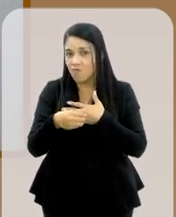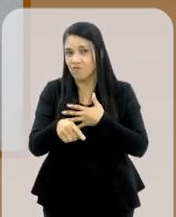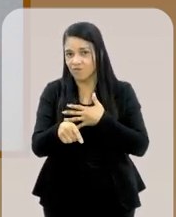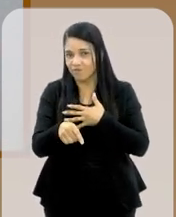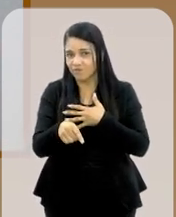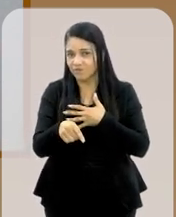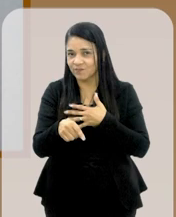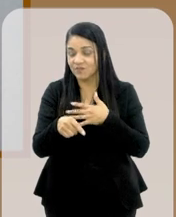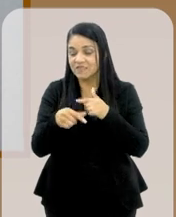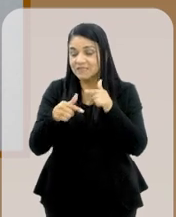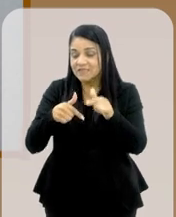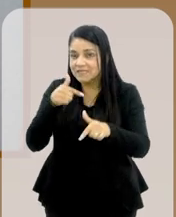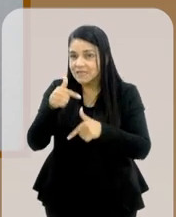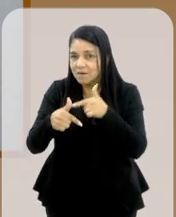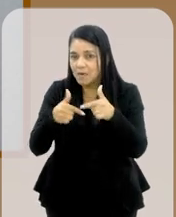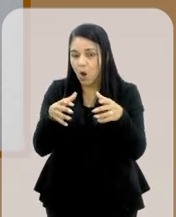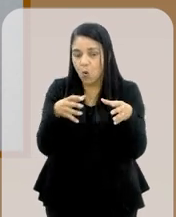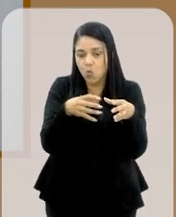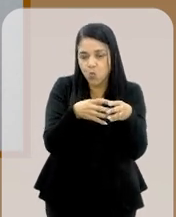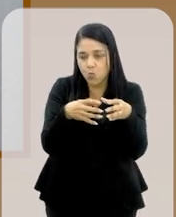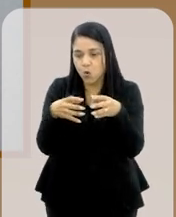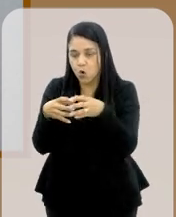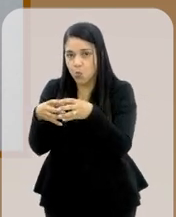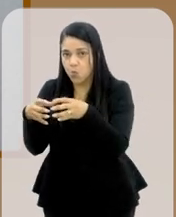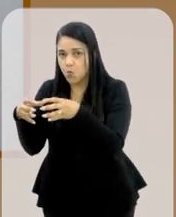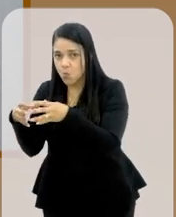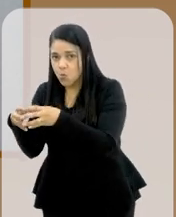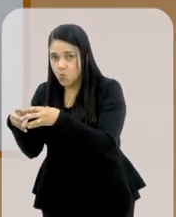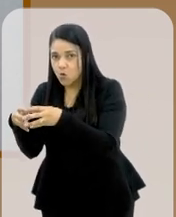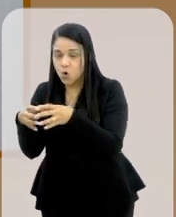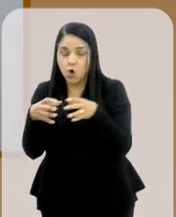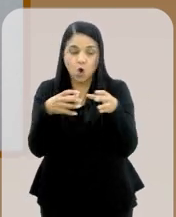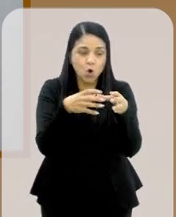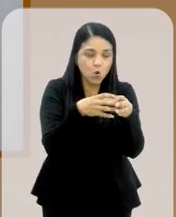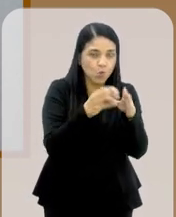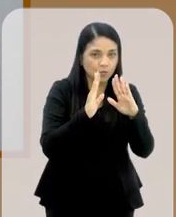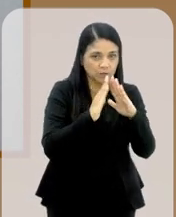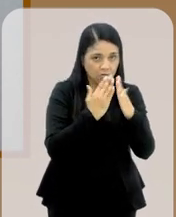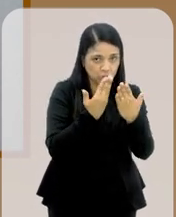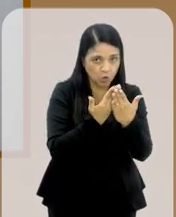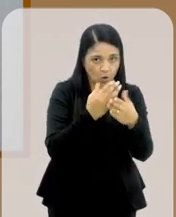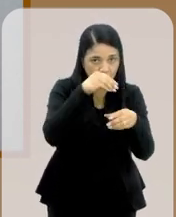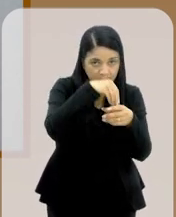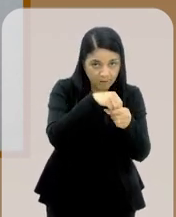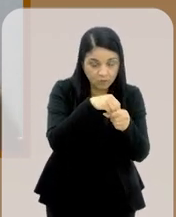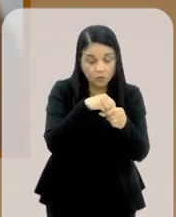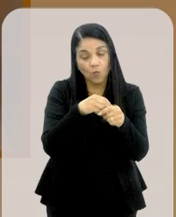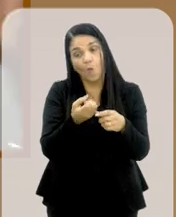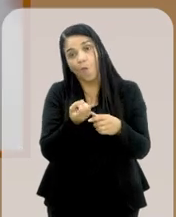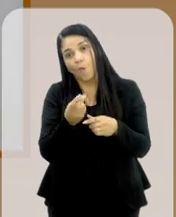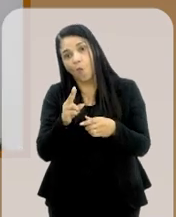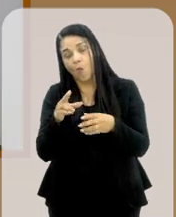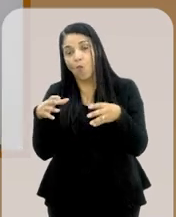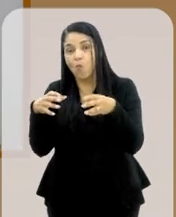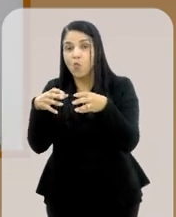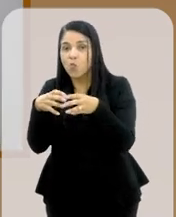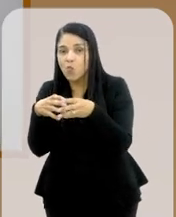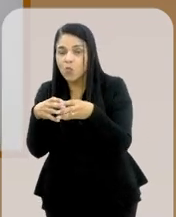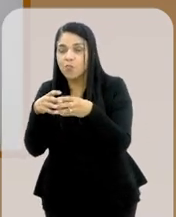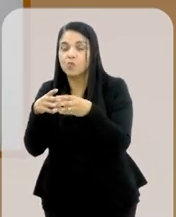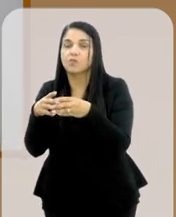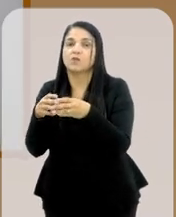eles sejam trabalhados em grupos, ou no grupo da escola, ou no grupo